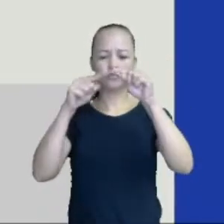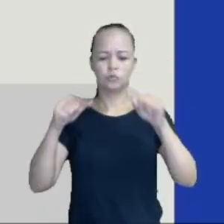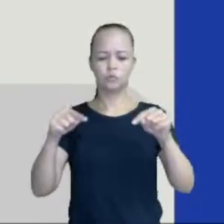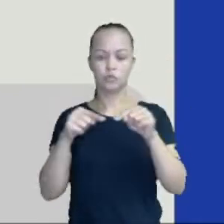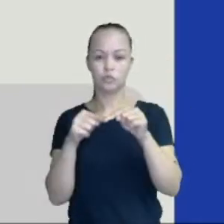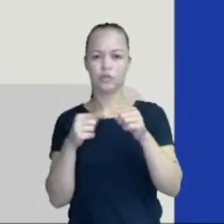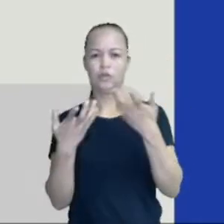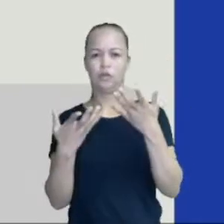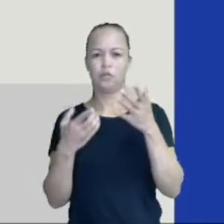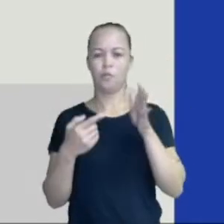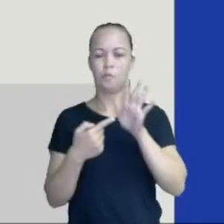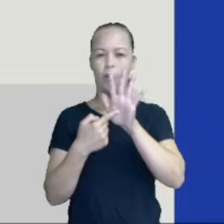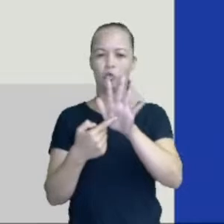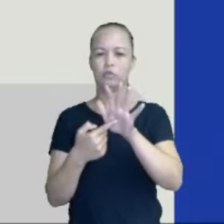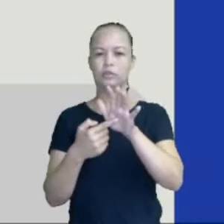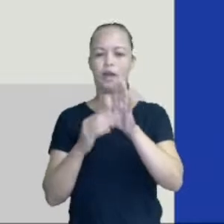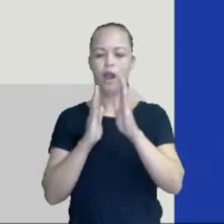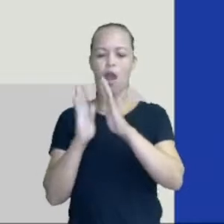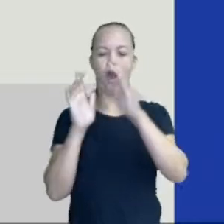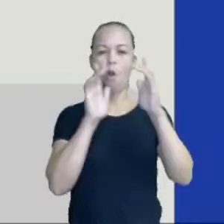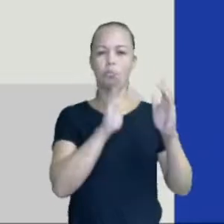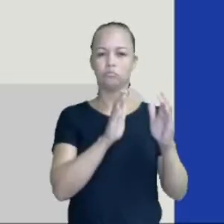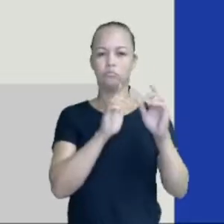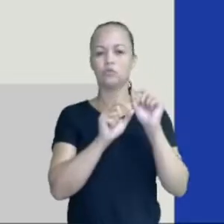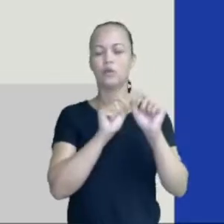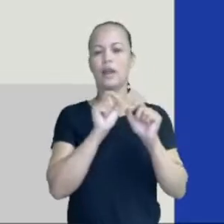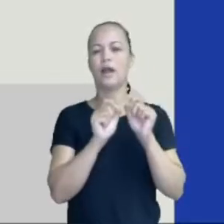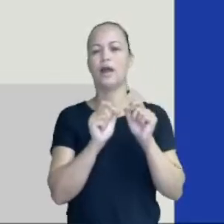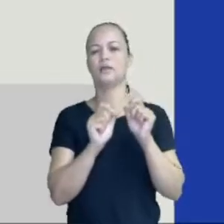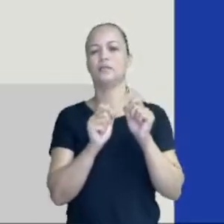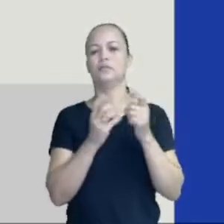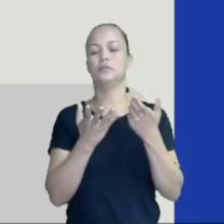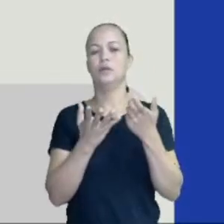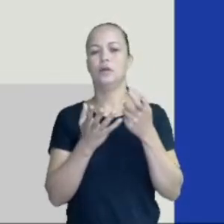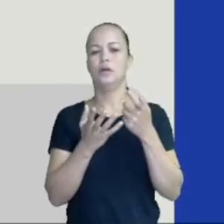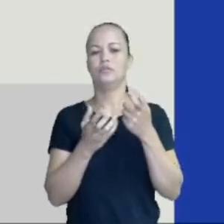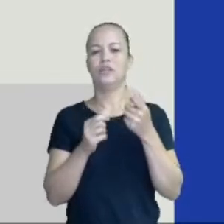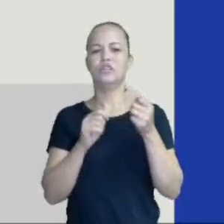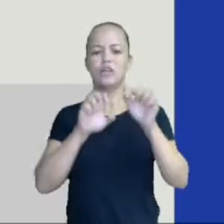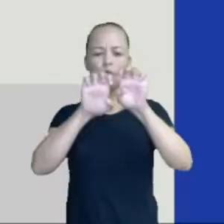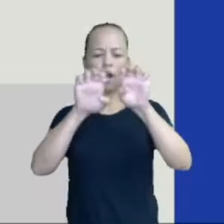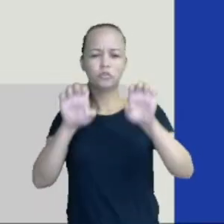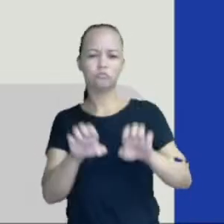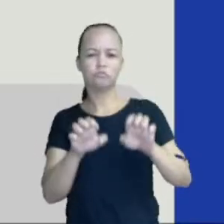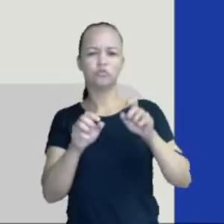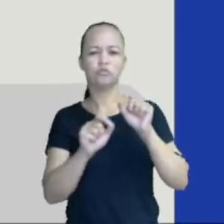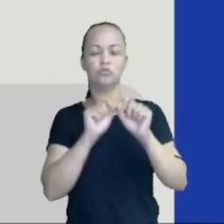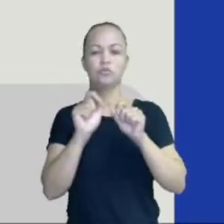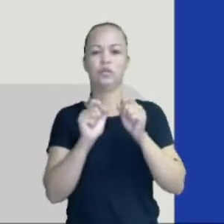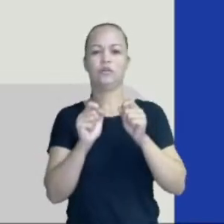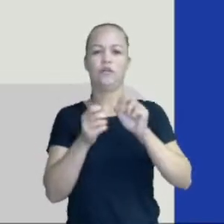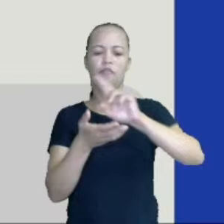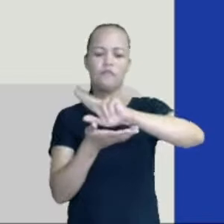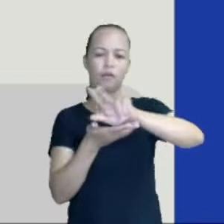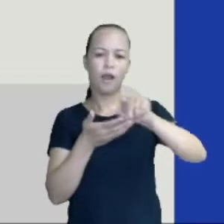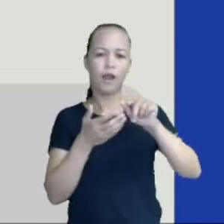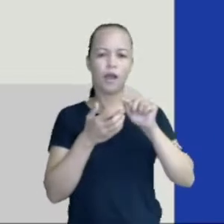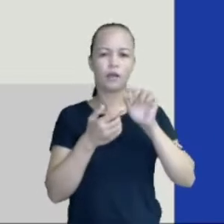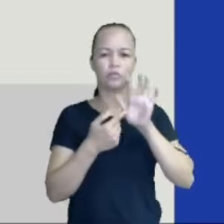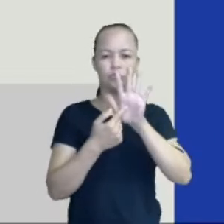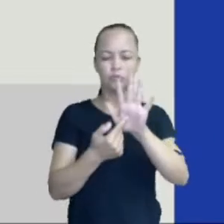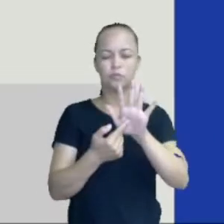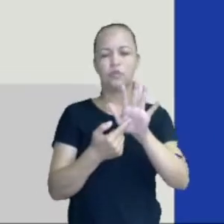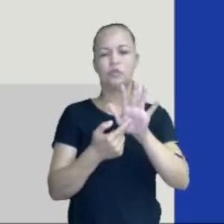a estrutura ao lado. Presta bem atenção aqui na tela. Vejam essa estrutura. Vocês estão vendo aí vários